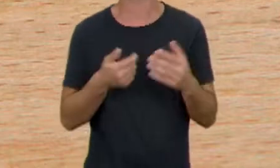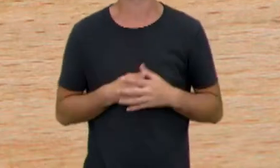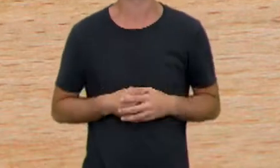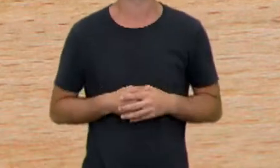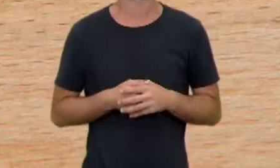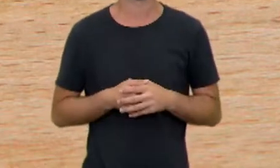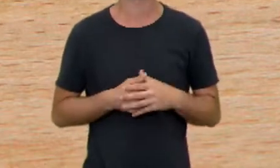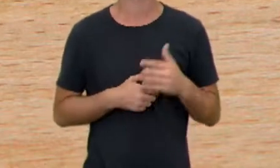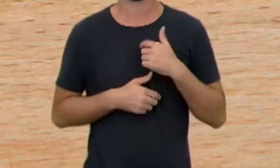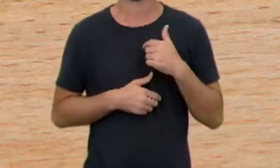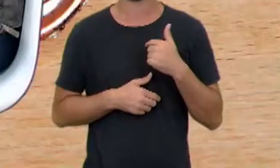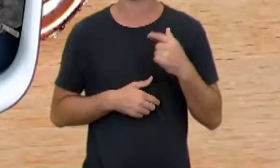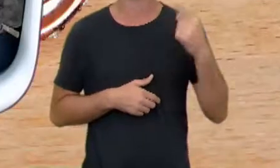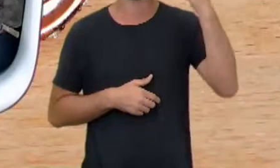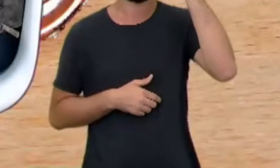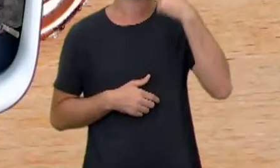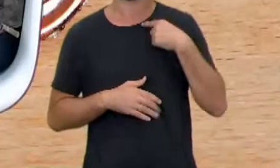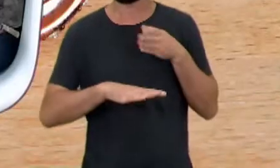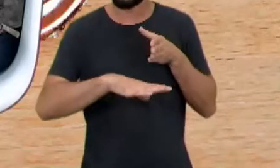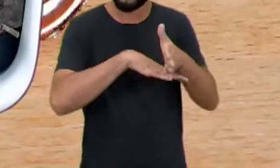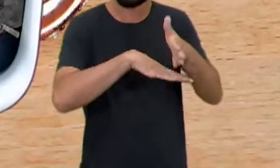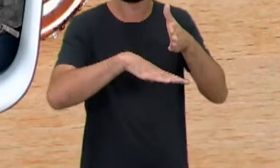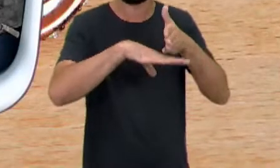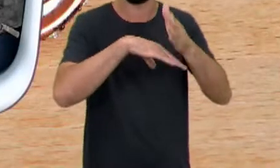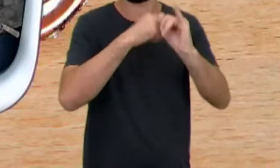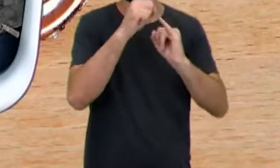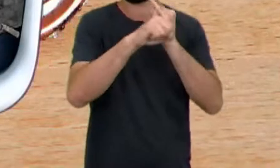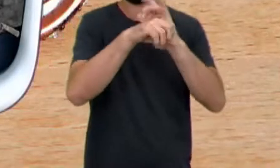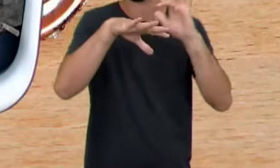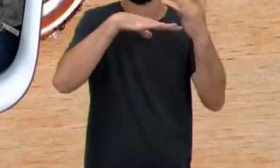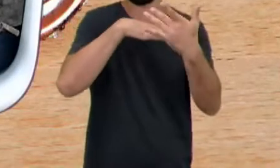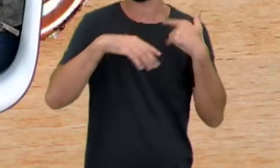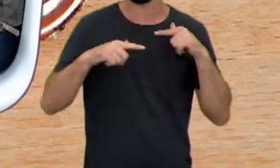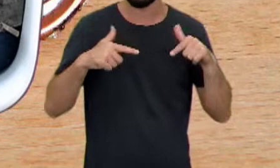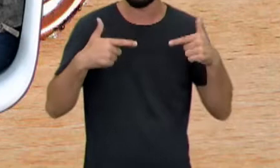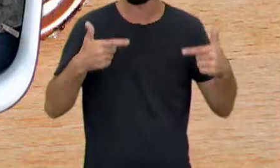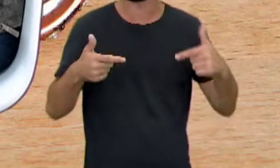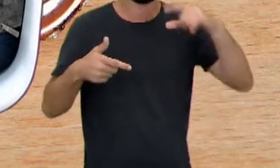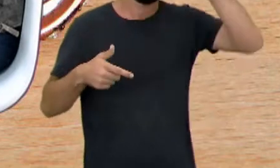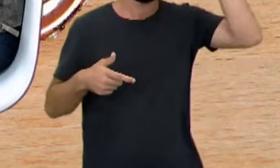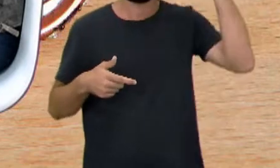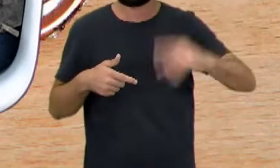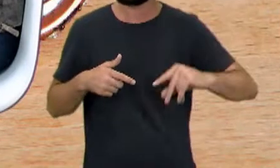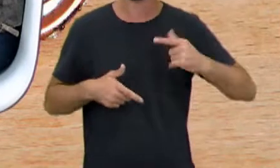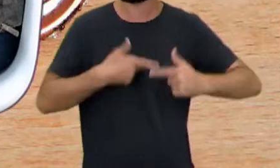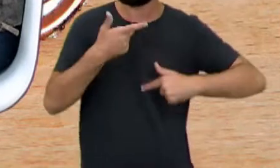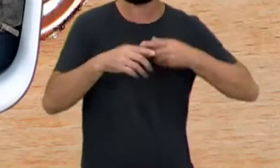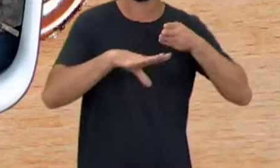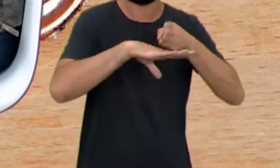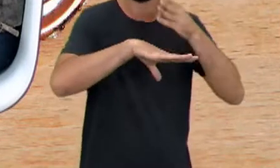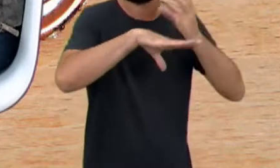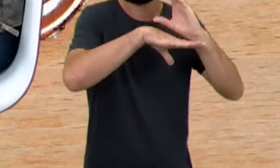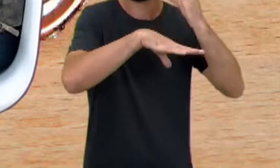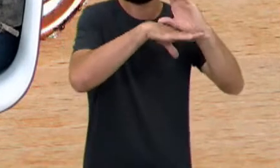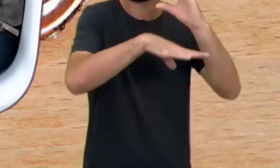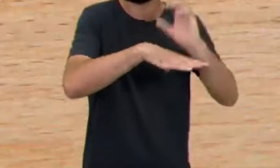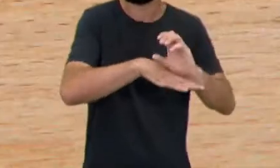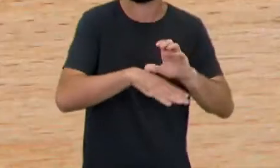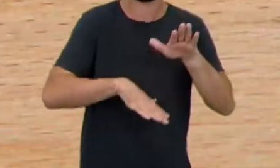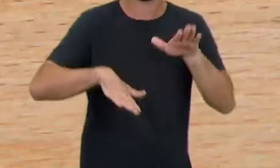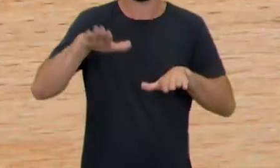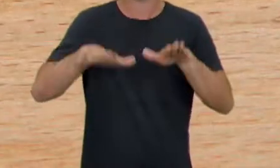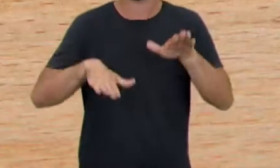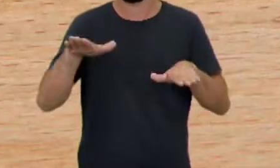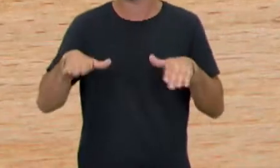tanto trabalho que dá a participar da internet, você sabe que, assim, em algum momento eu até compartilho as receitas,